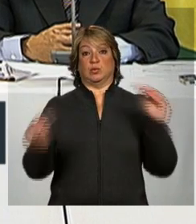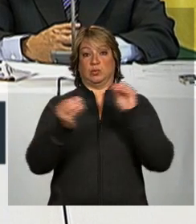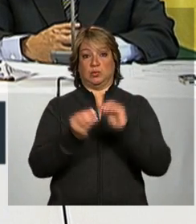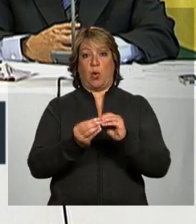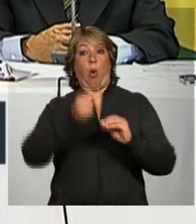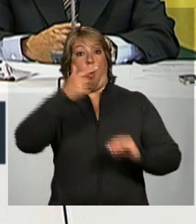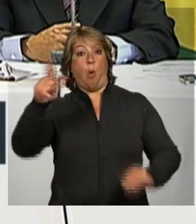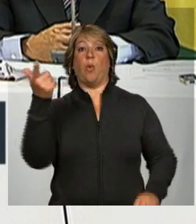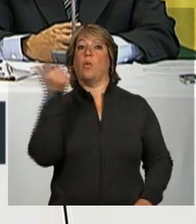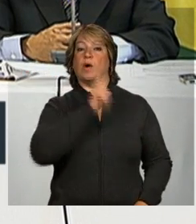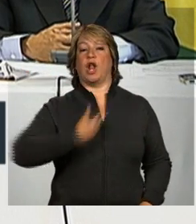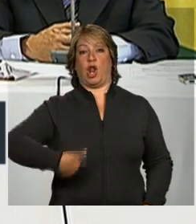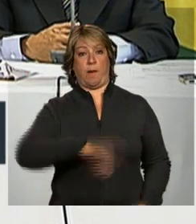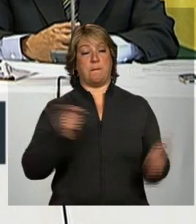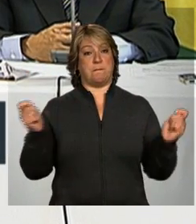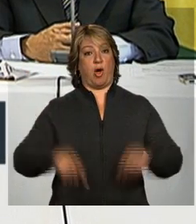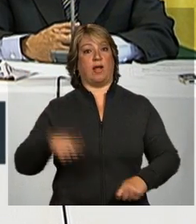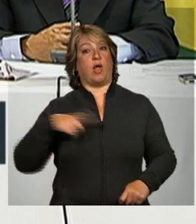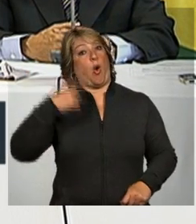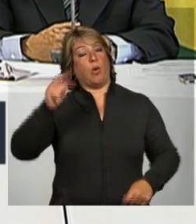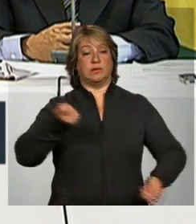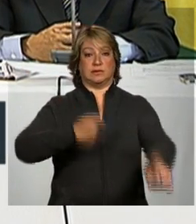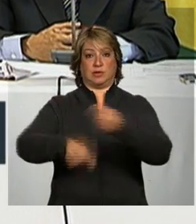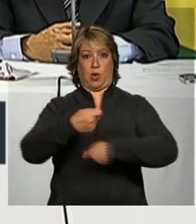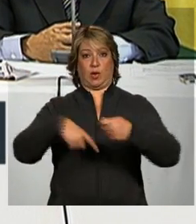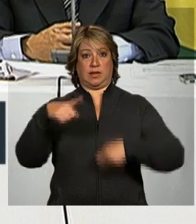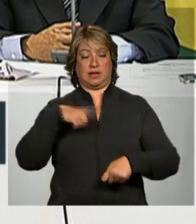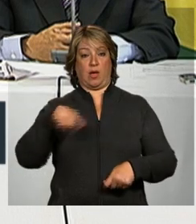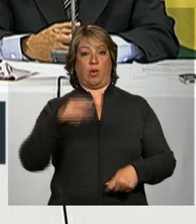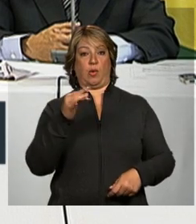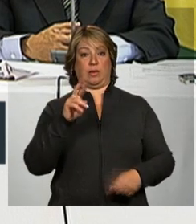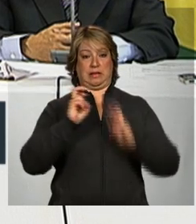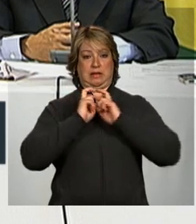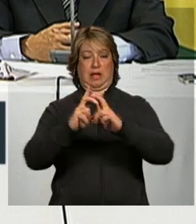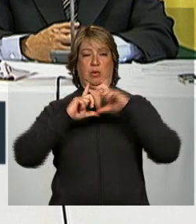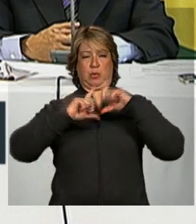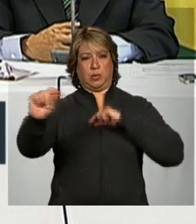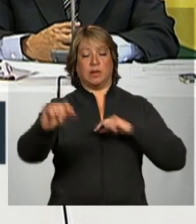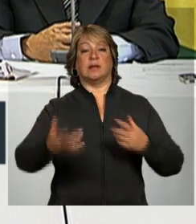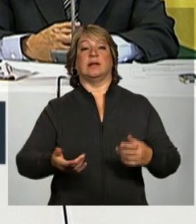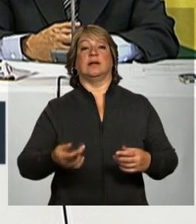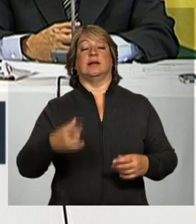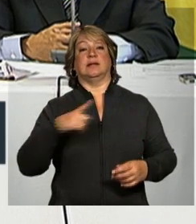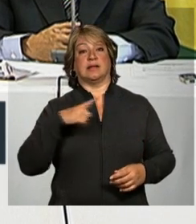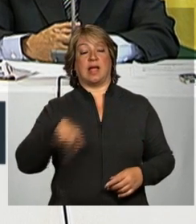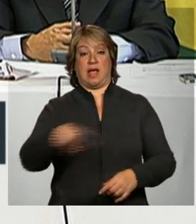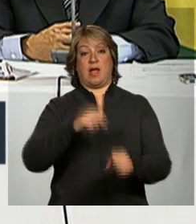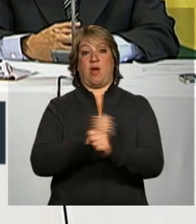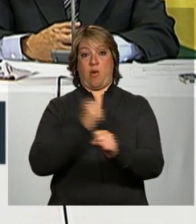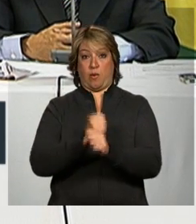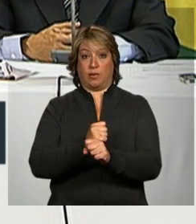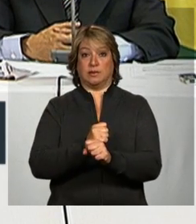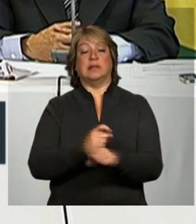outros ganhos que a gente pode ter em outros negócios associados ao trem de alta velocidade a a a infraestrutura também